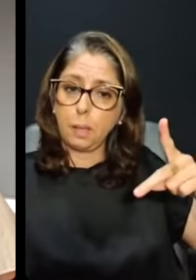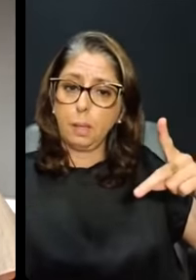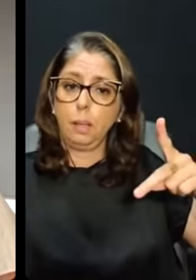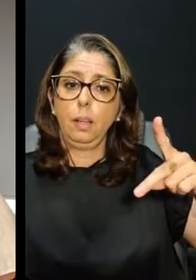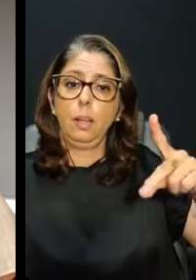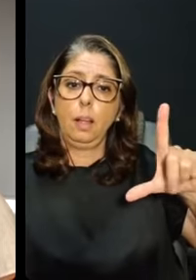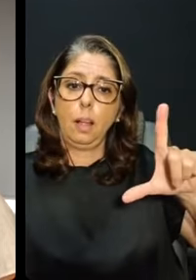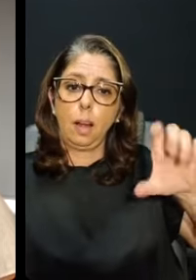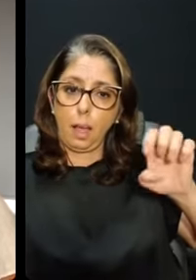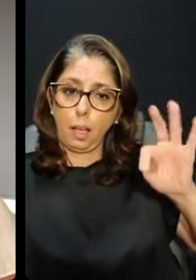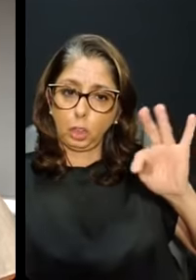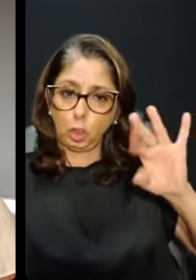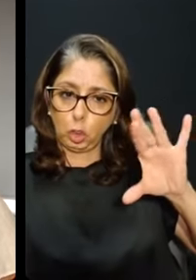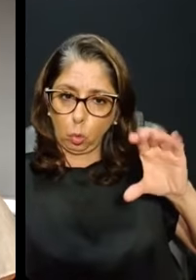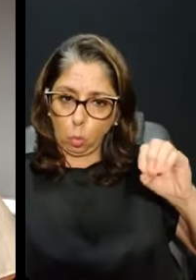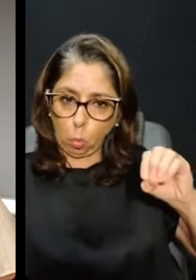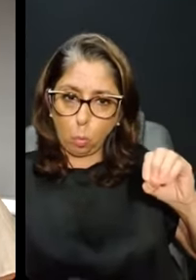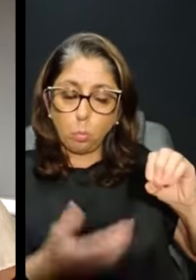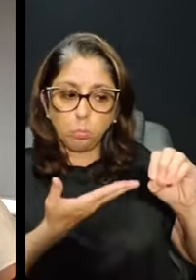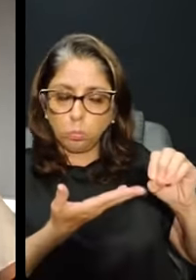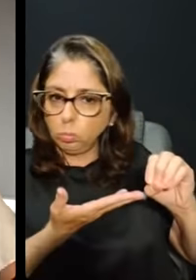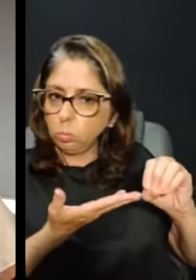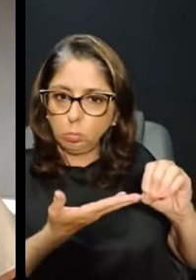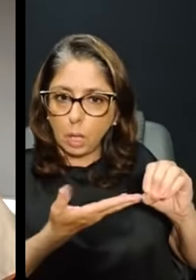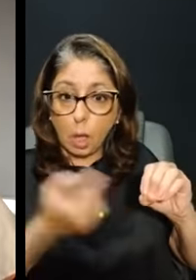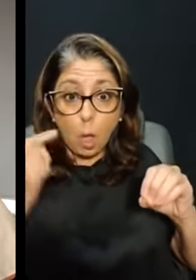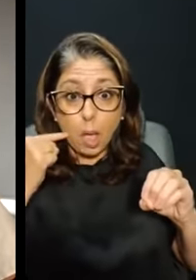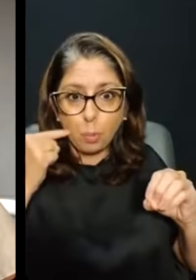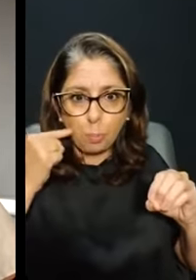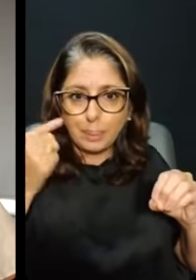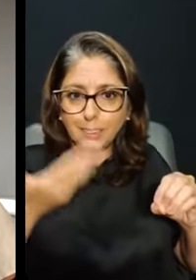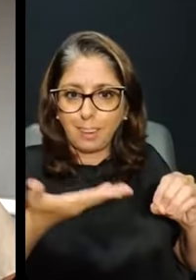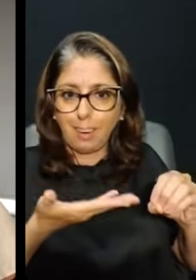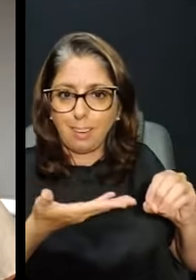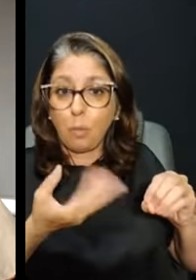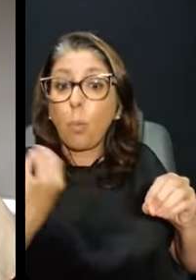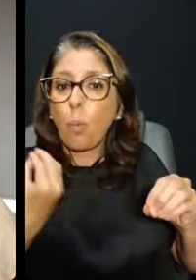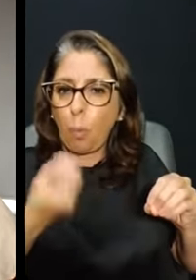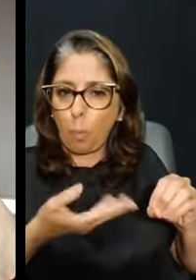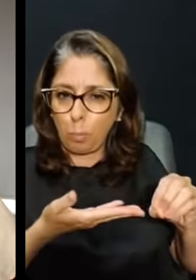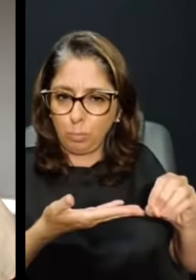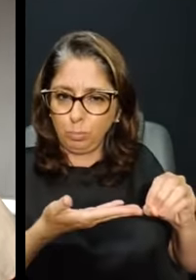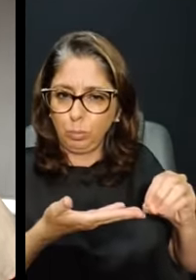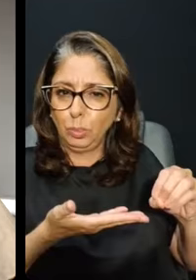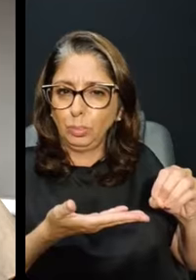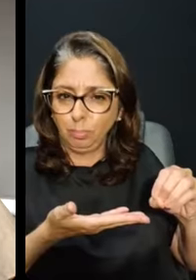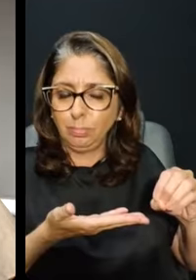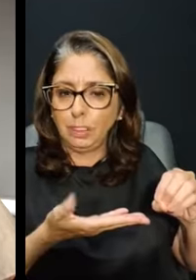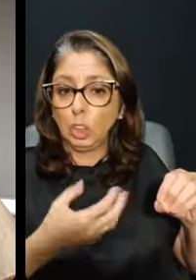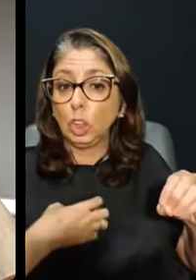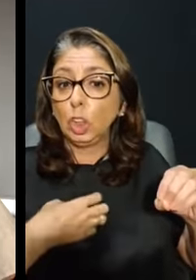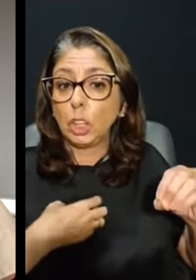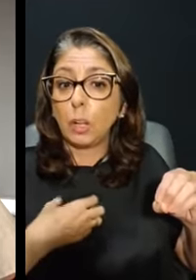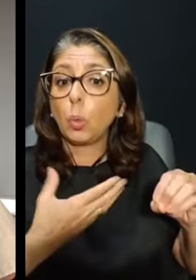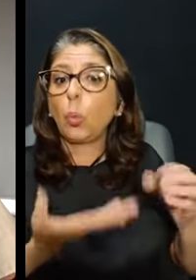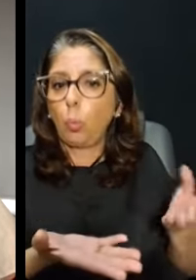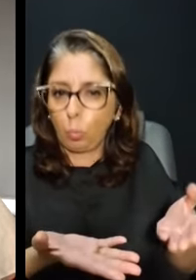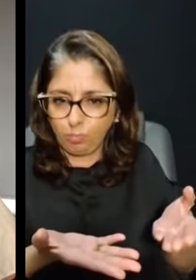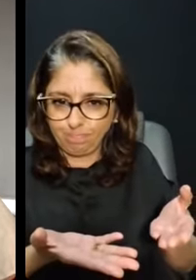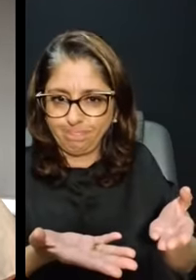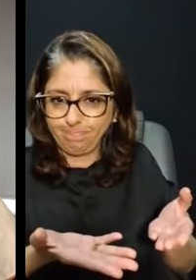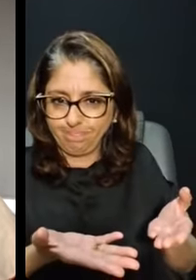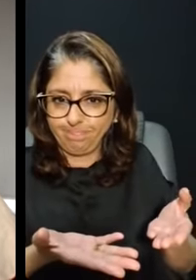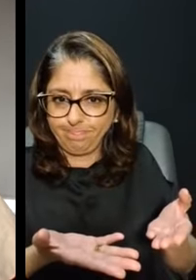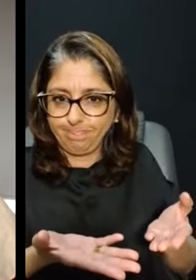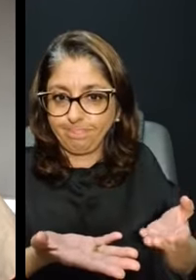E isso é realmente um desafio. Quanto mais conteúdo você sabe, quanto mais você aprende sobre os diferentes tipos de deficiência,